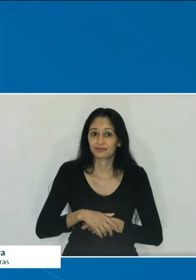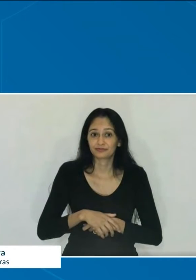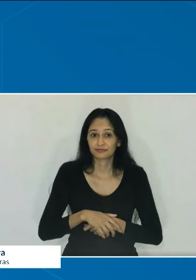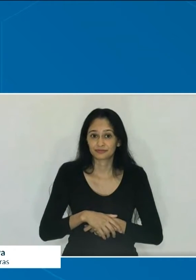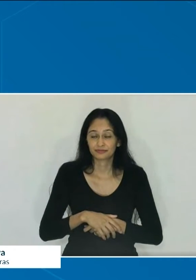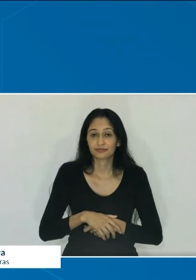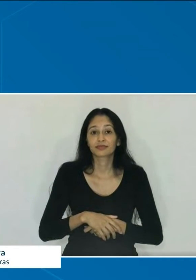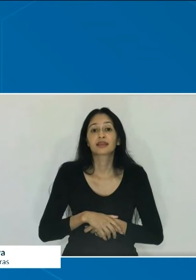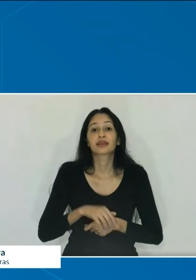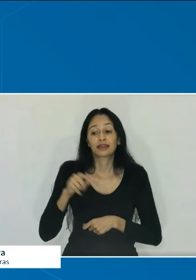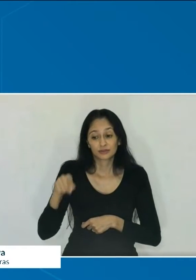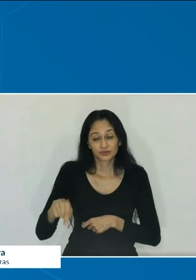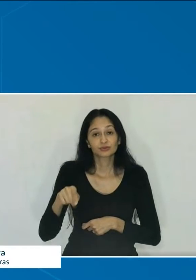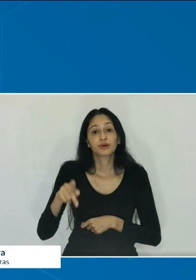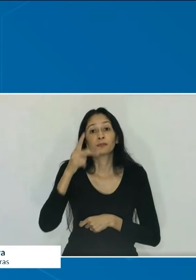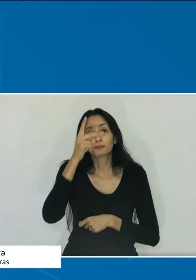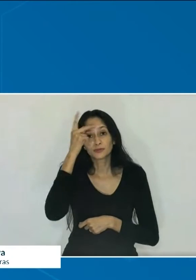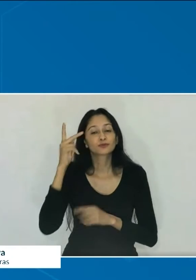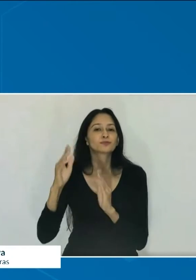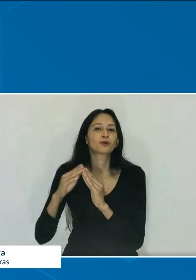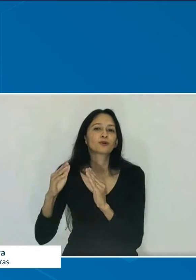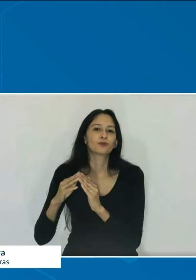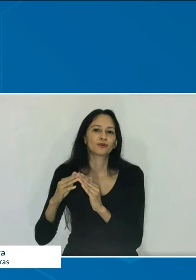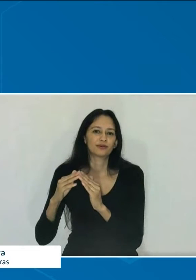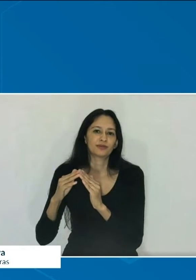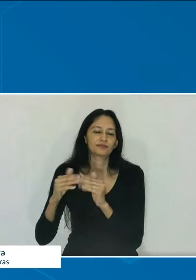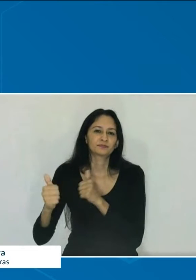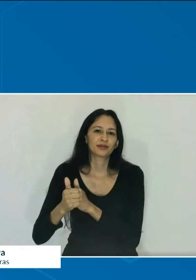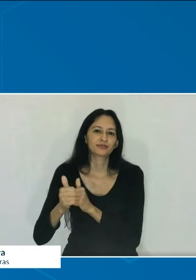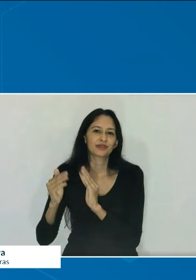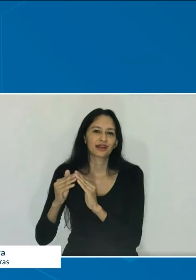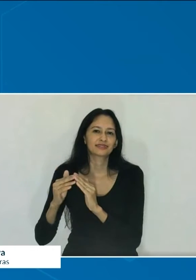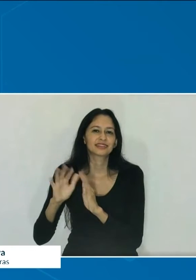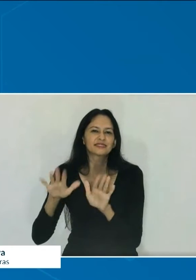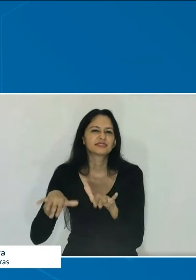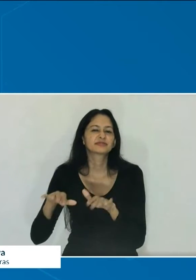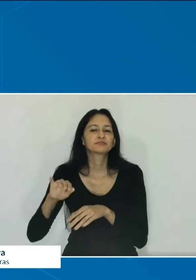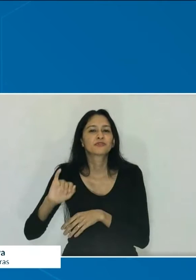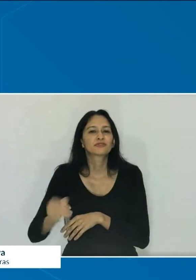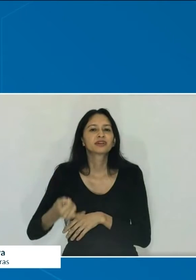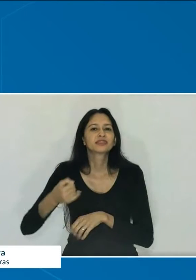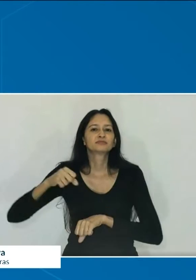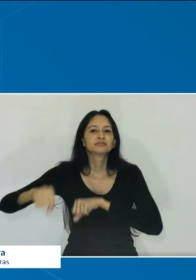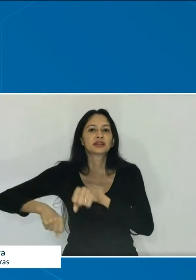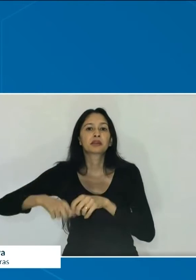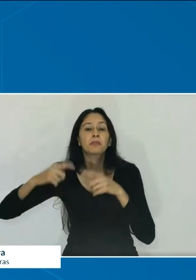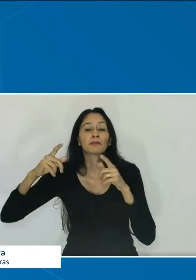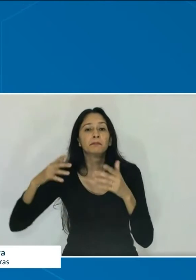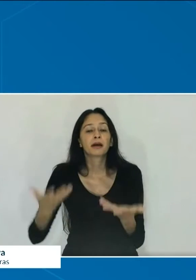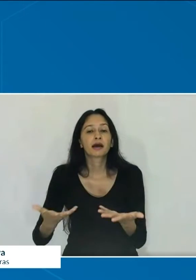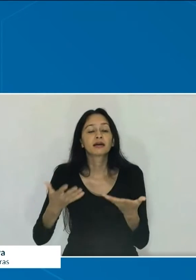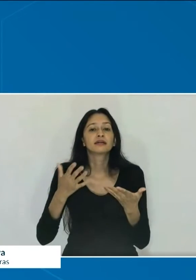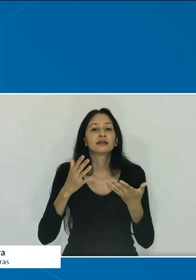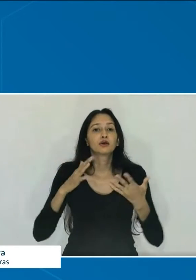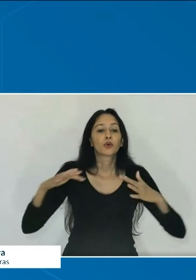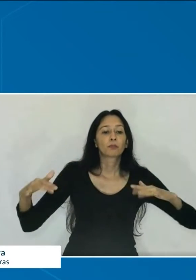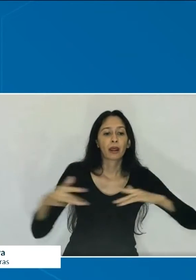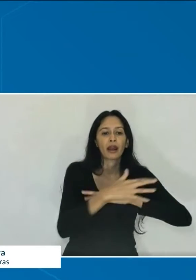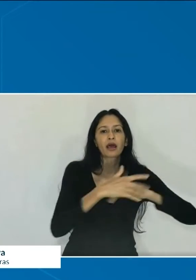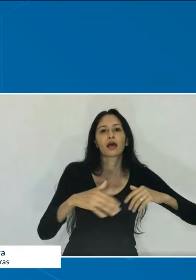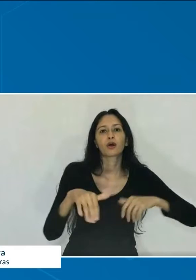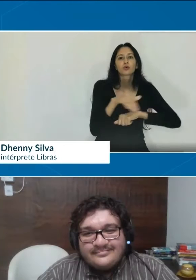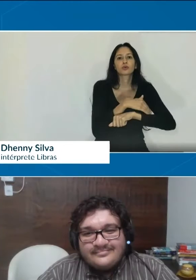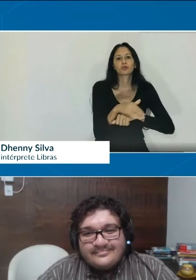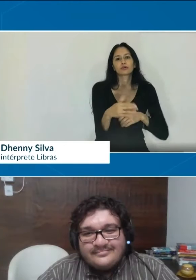que moram próximo dos locais onde trabalham. Perfeito. Marcos, agora a